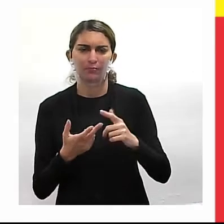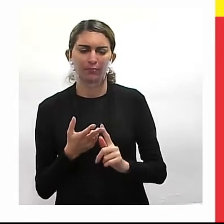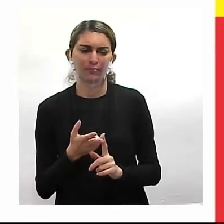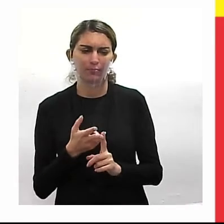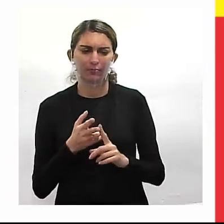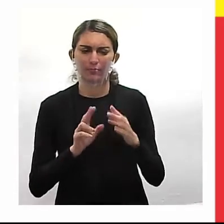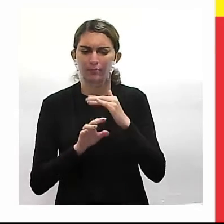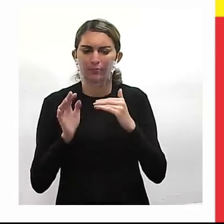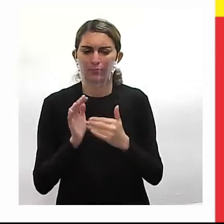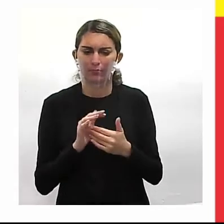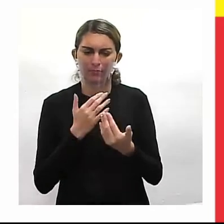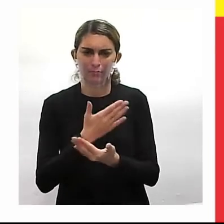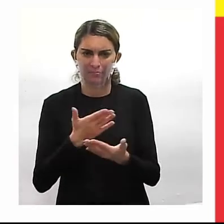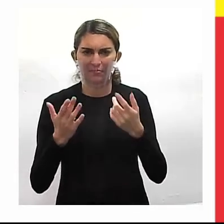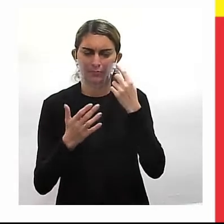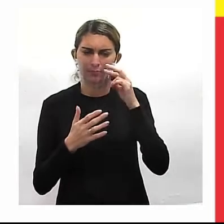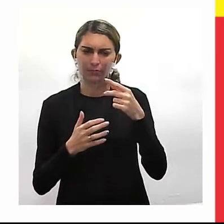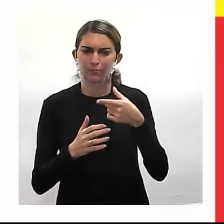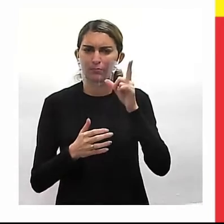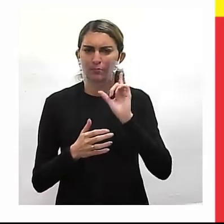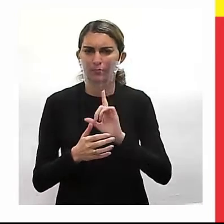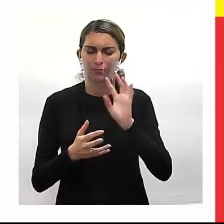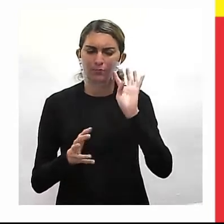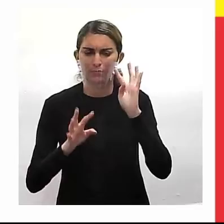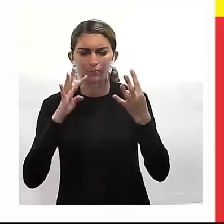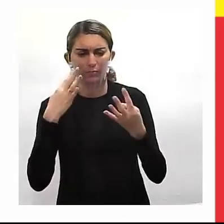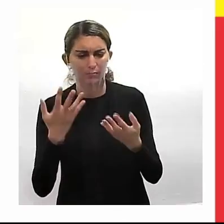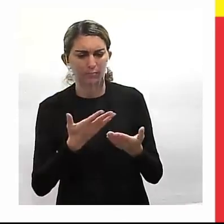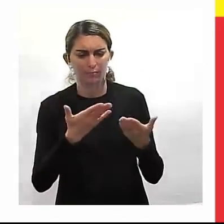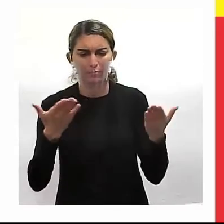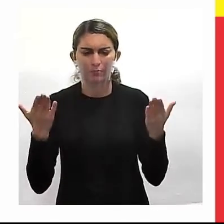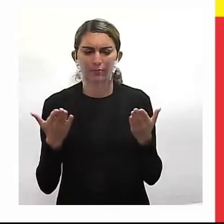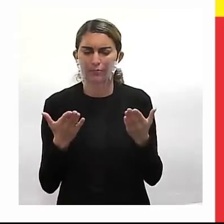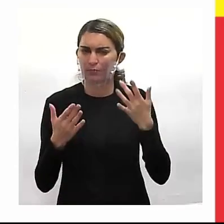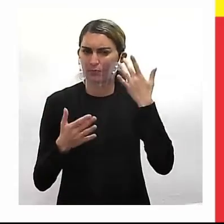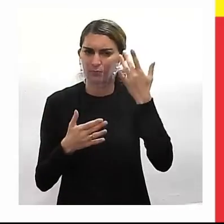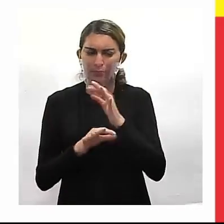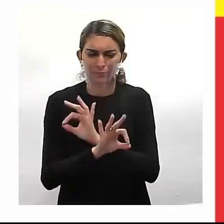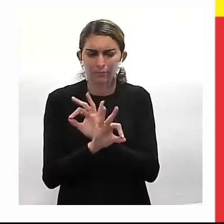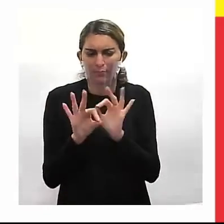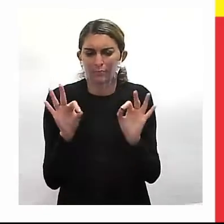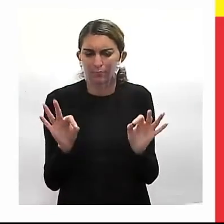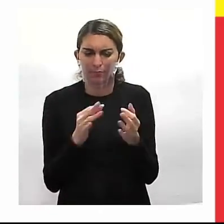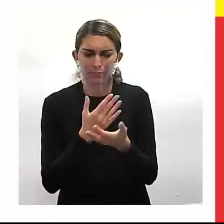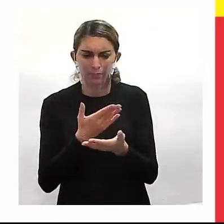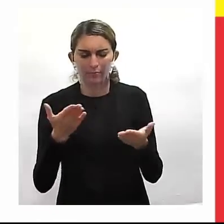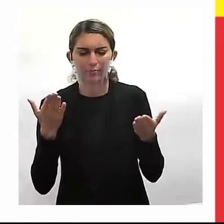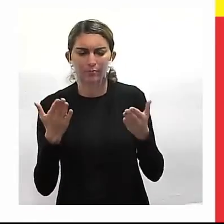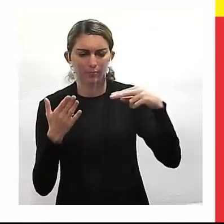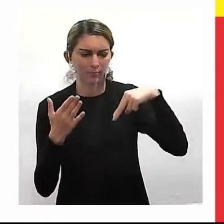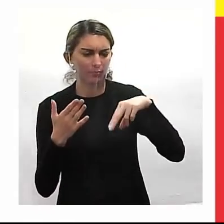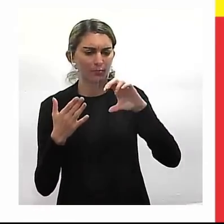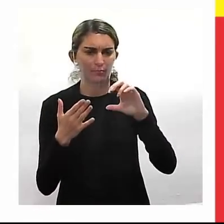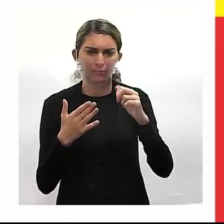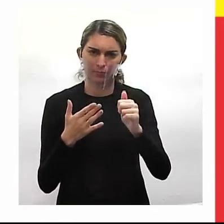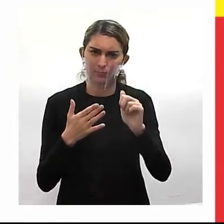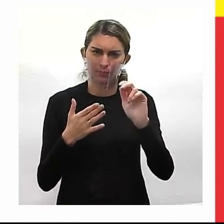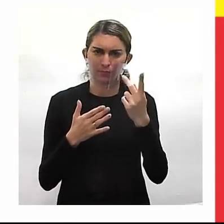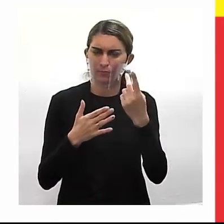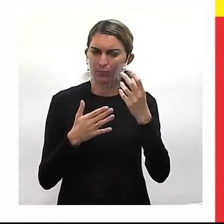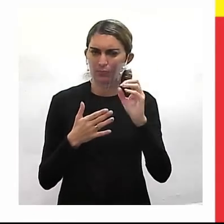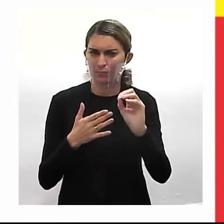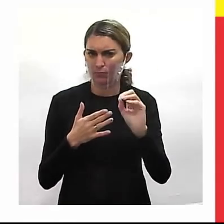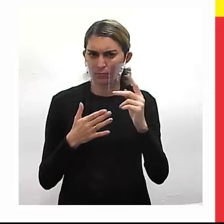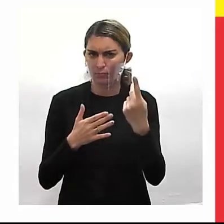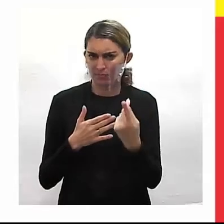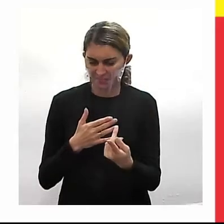novo, tudo isso foi visto ontem, né? A dissolução, o gifzinho, ó, que eu achei muito massa esse gif da dissolução do NaOH com água, certo?